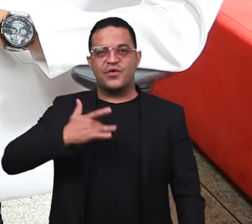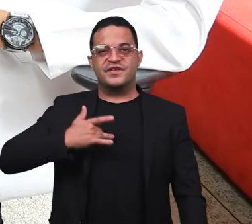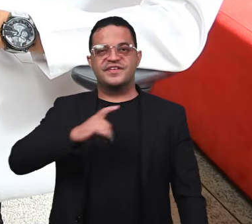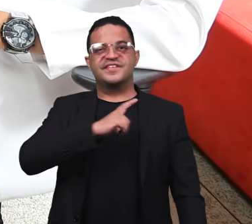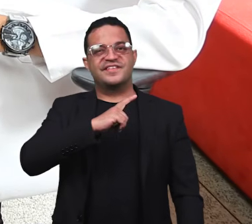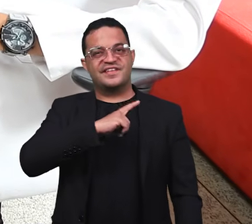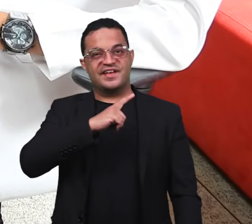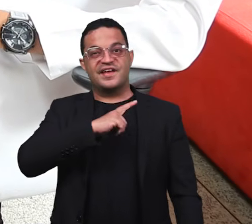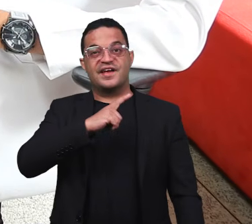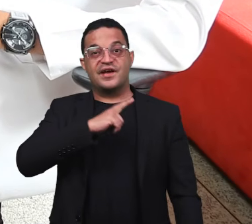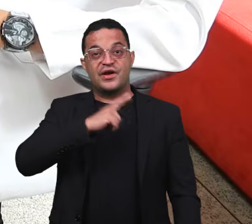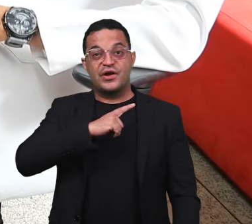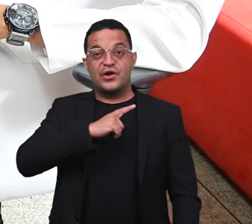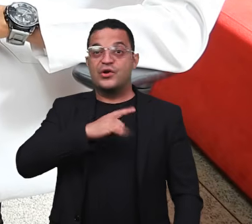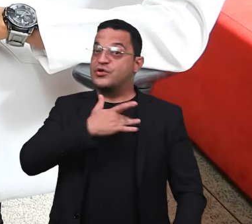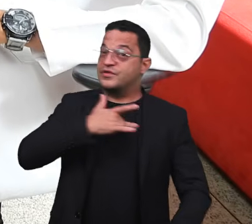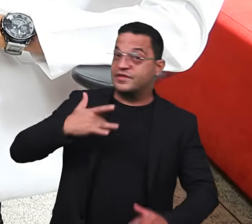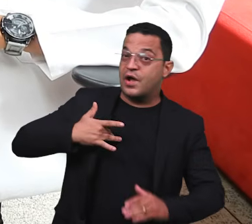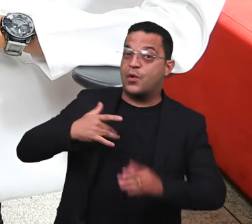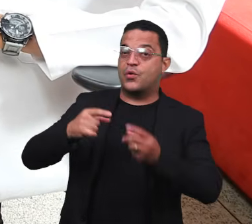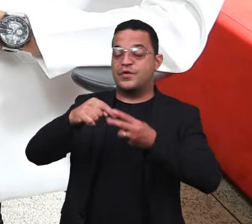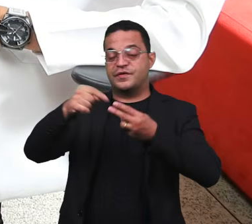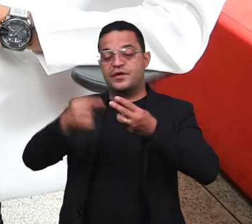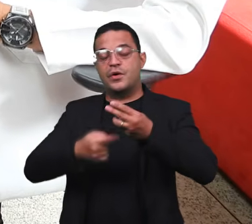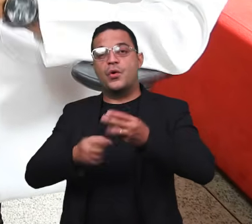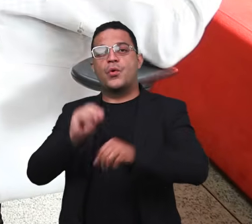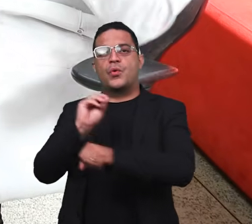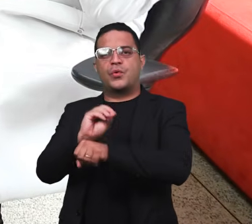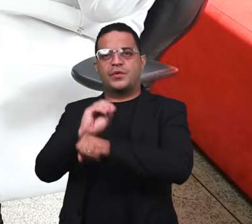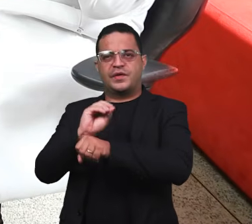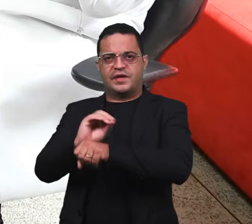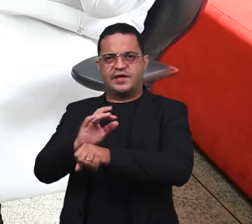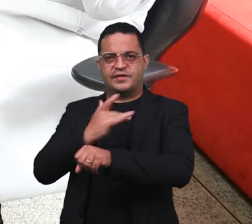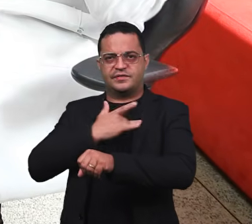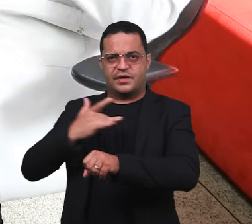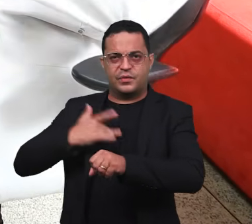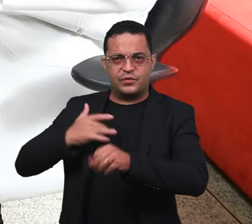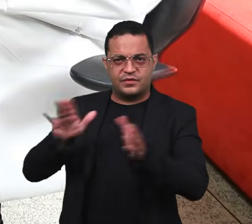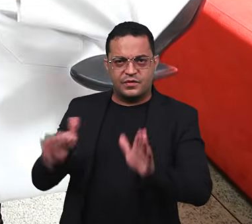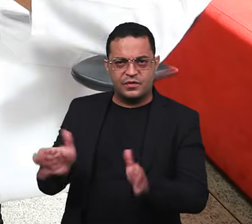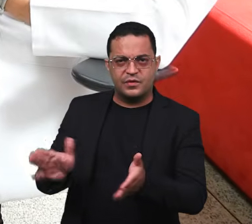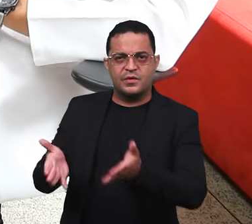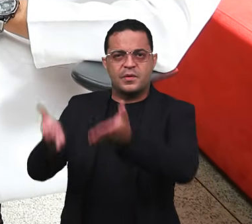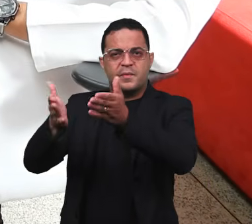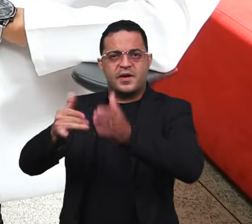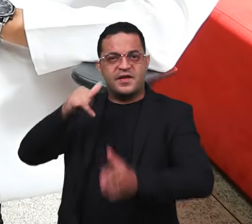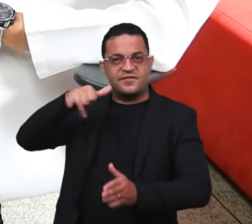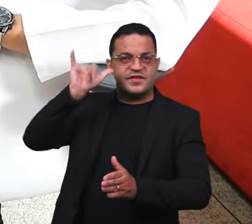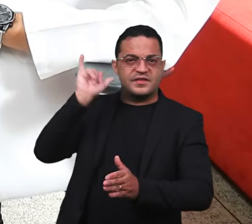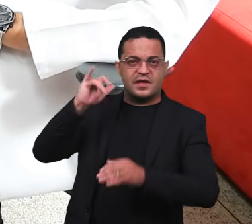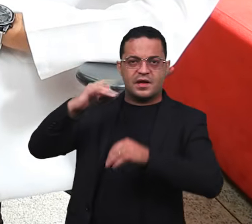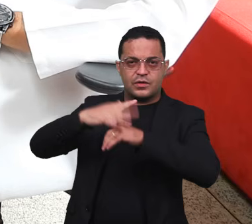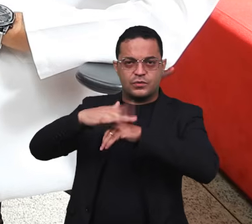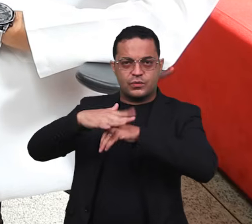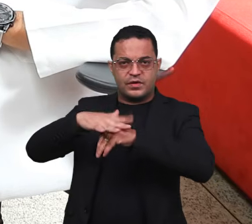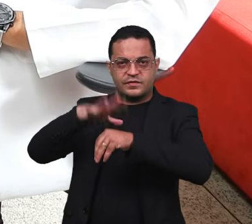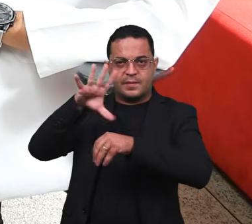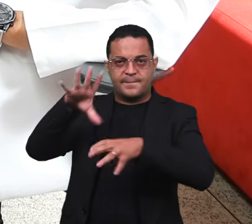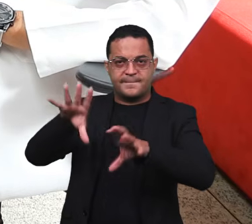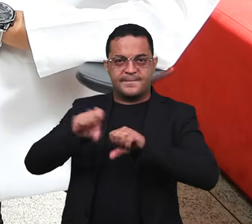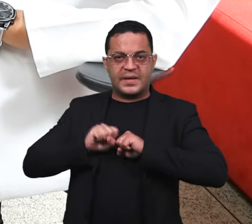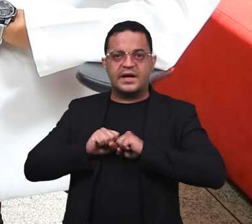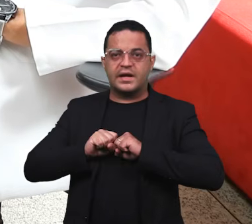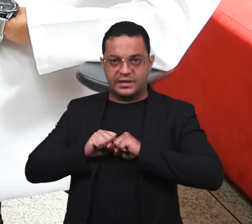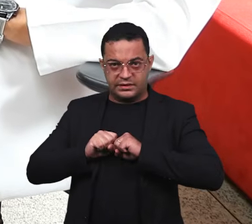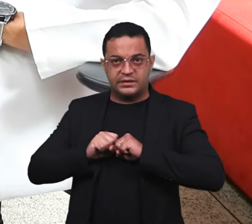sobre saúde, prevenção de doenças, benefícios à sua saúde, à saúde da sua família, tanto física,